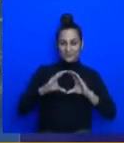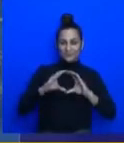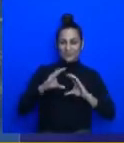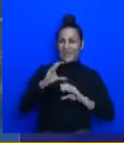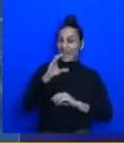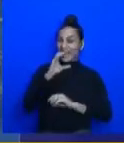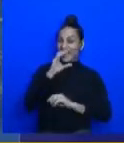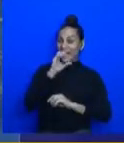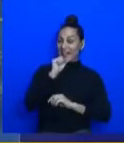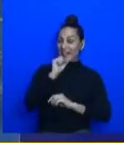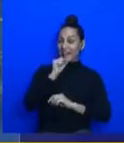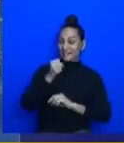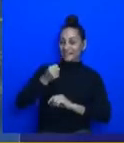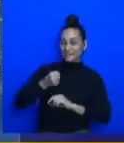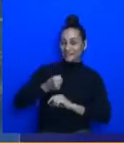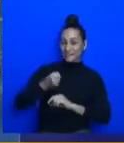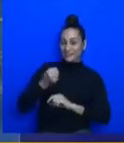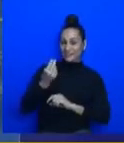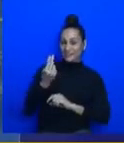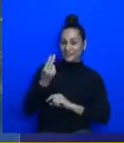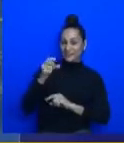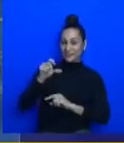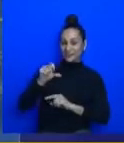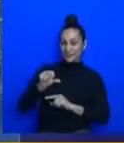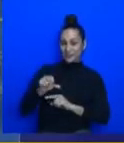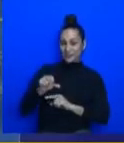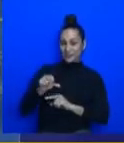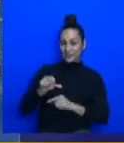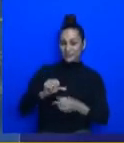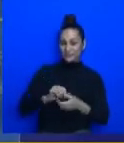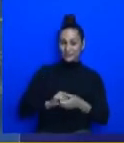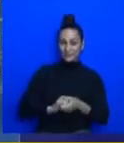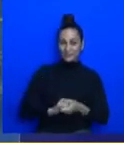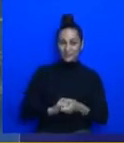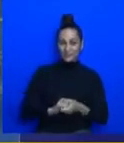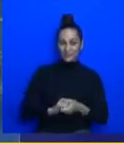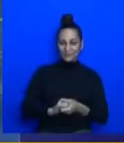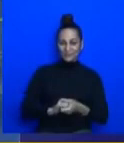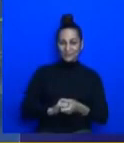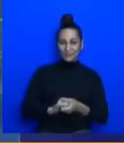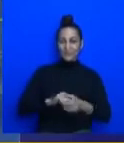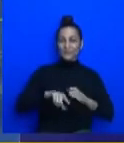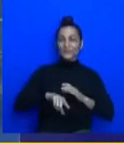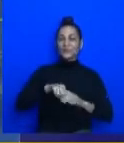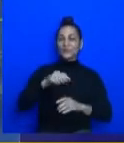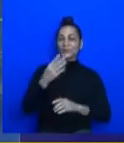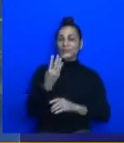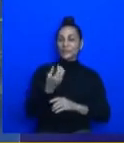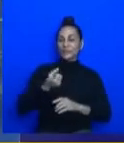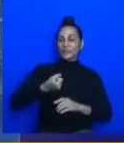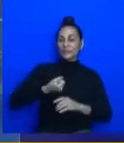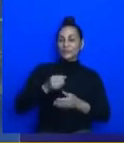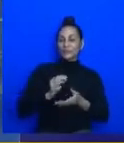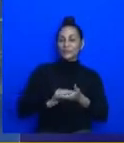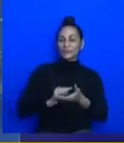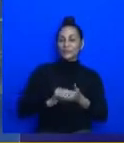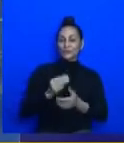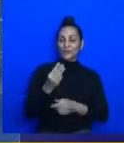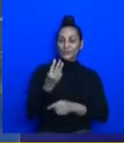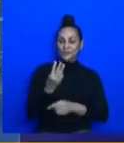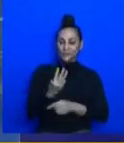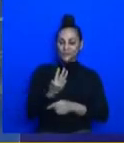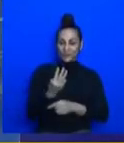Bola laranja, 29. Laranja, número 29. Foram sorteados 4 números, faltam